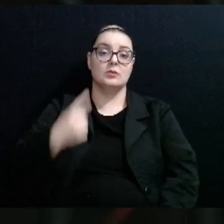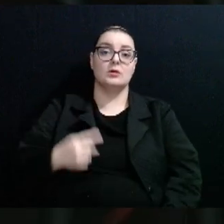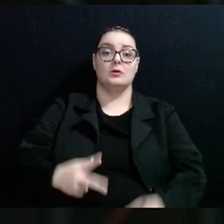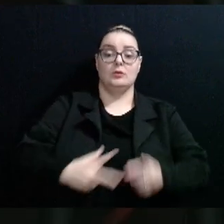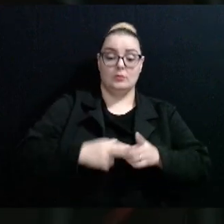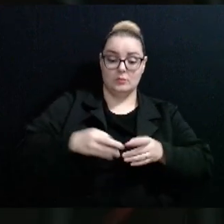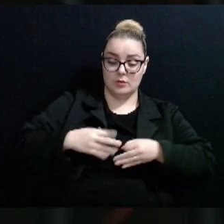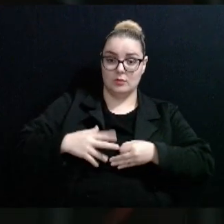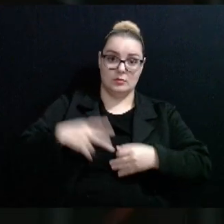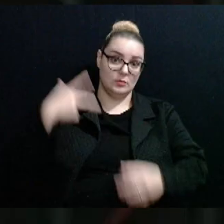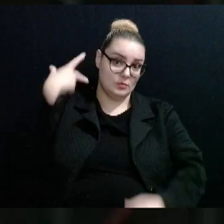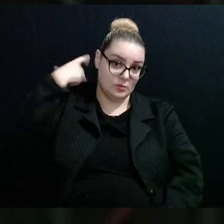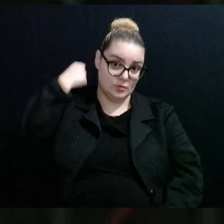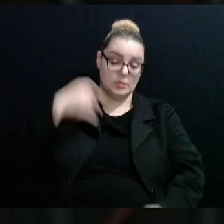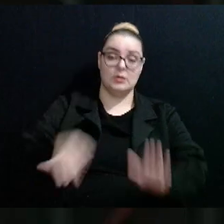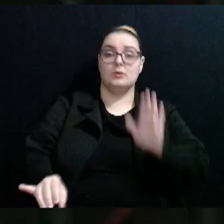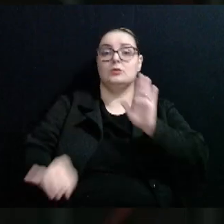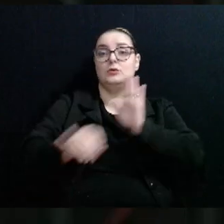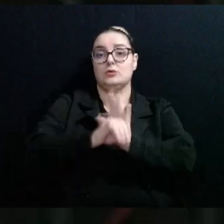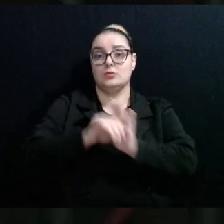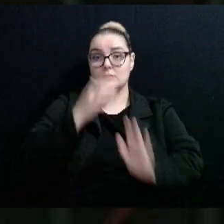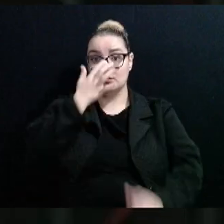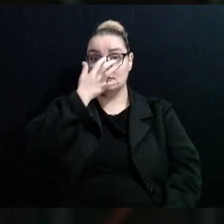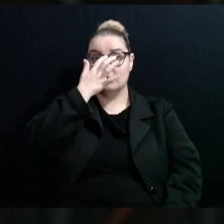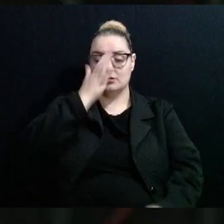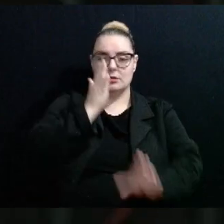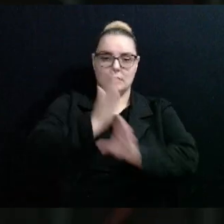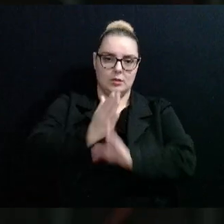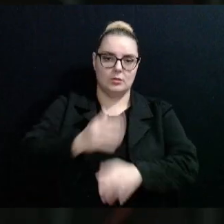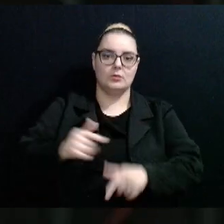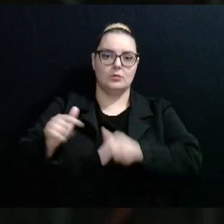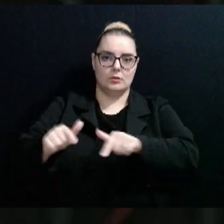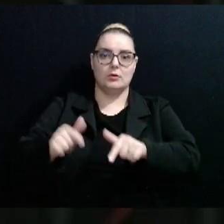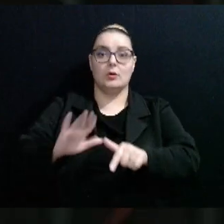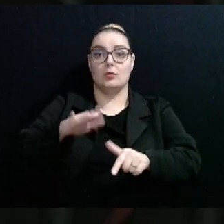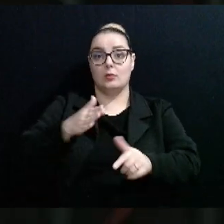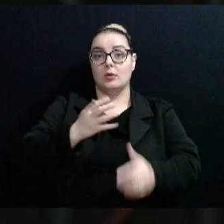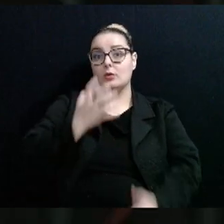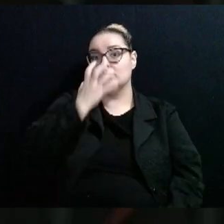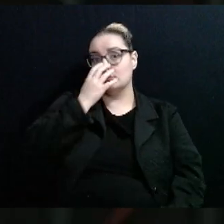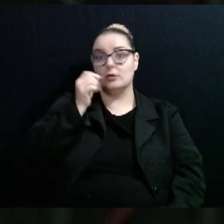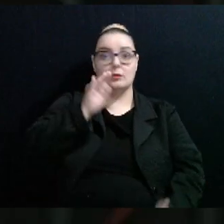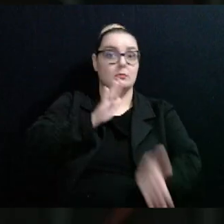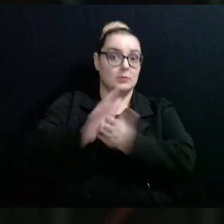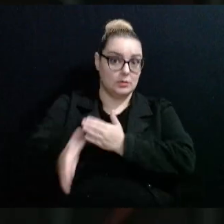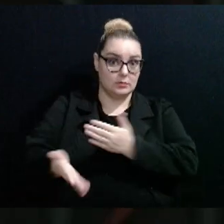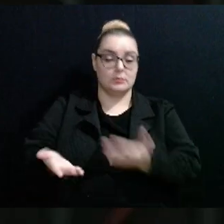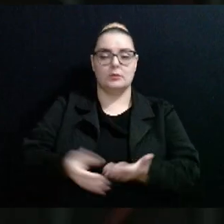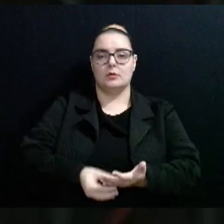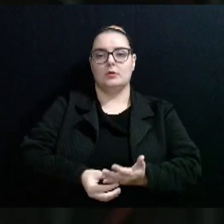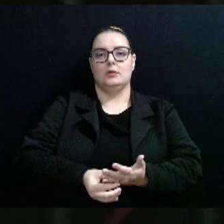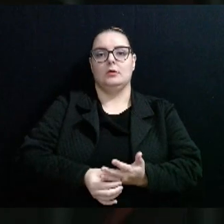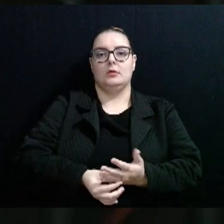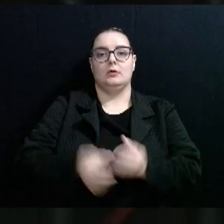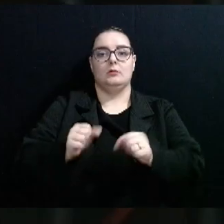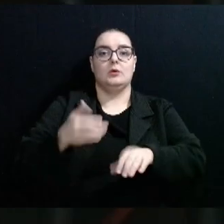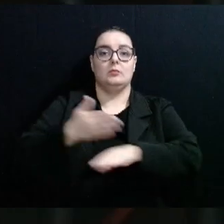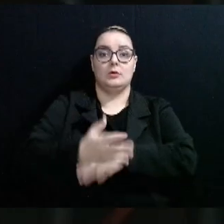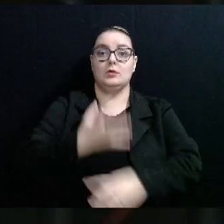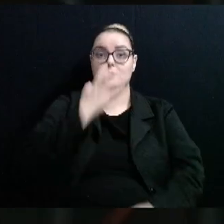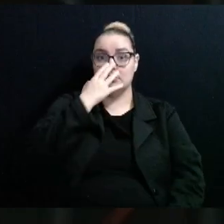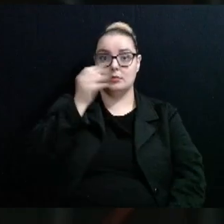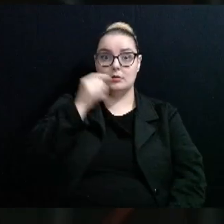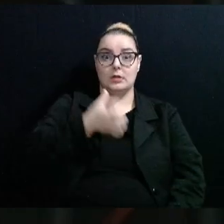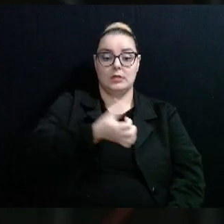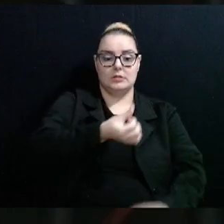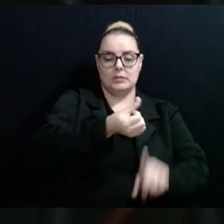de identificação, que ajuda na localização em caso de perda, e podem participar cães e gatos entre 6 meses e 8 anos de